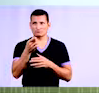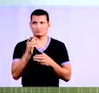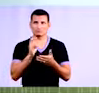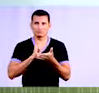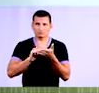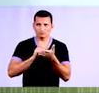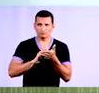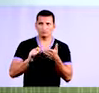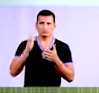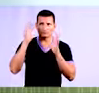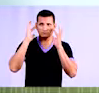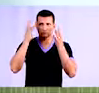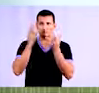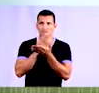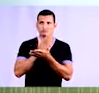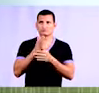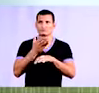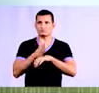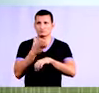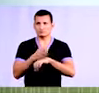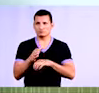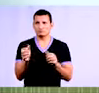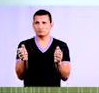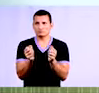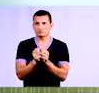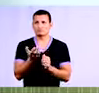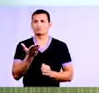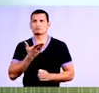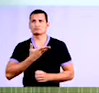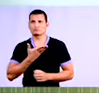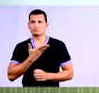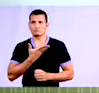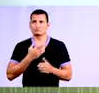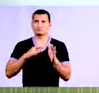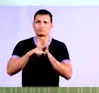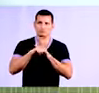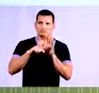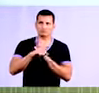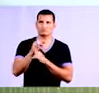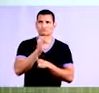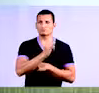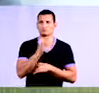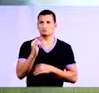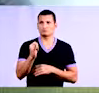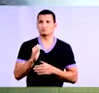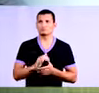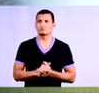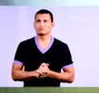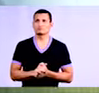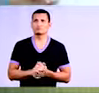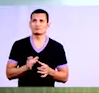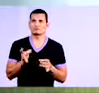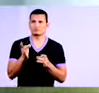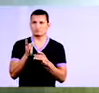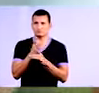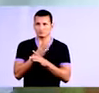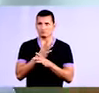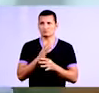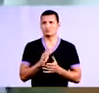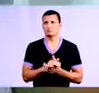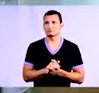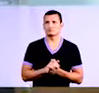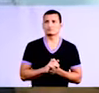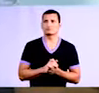resolver alguma atividade aí com teus colegas, consultando o teu tutor. Concluindo essa primeira parte,